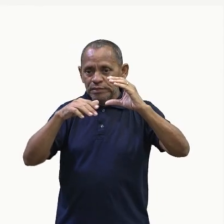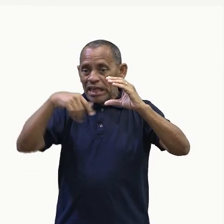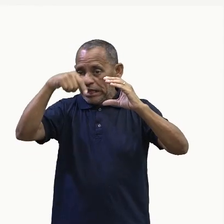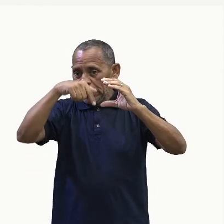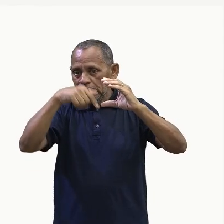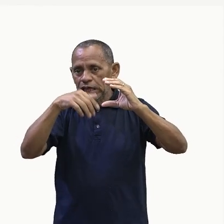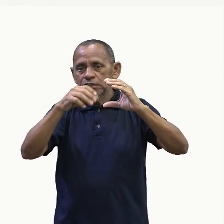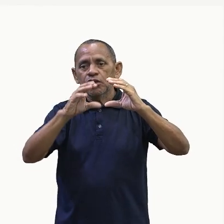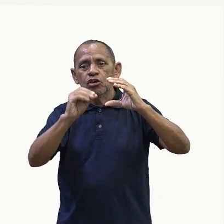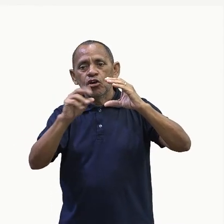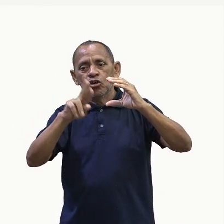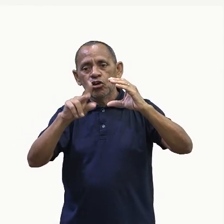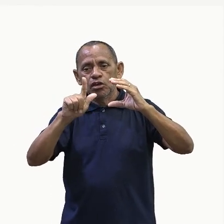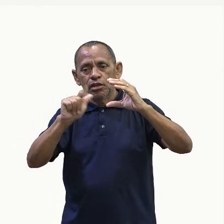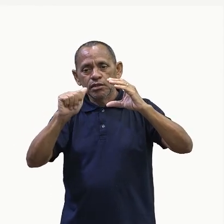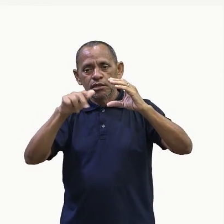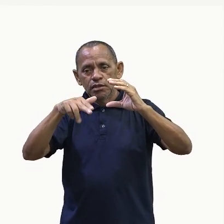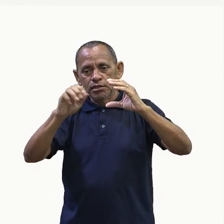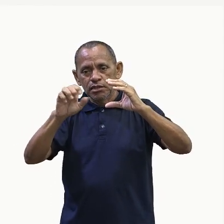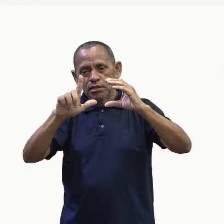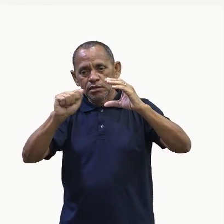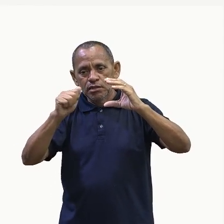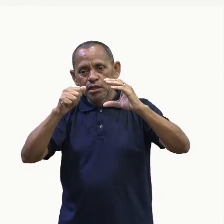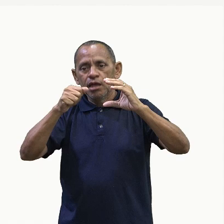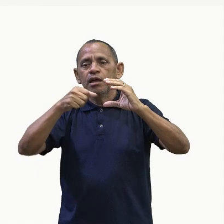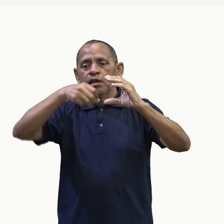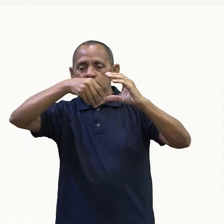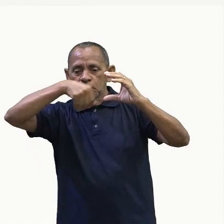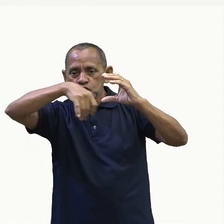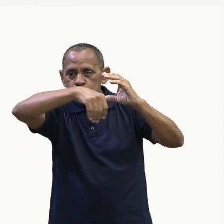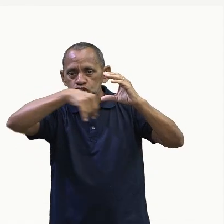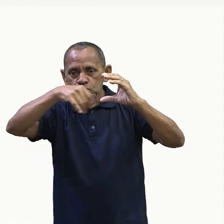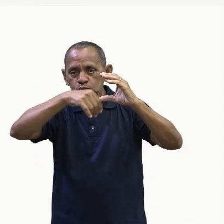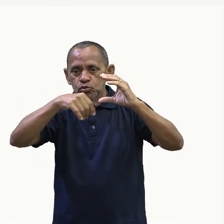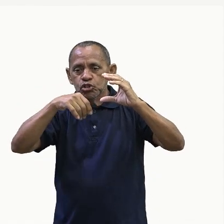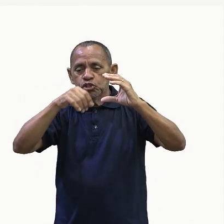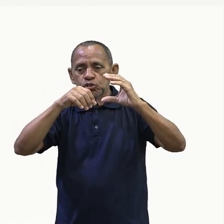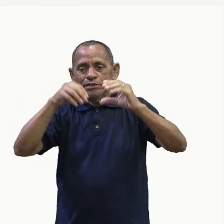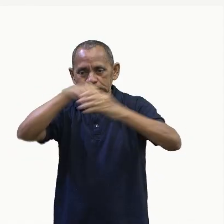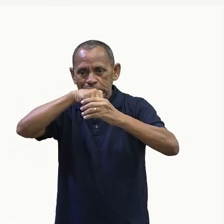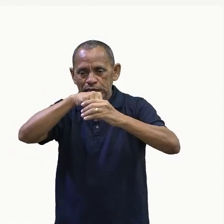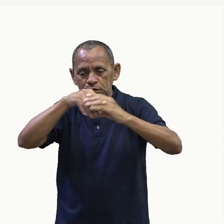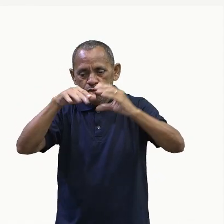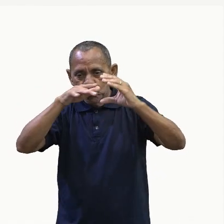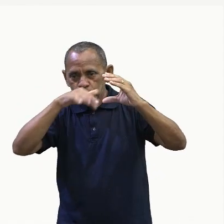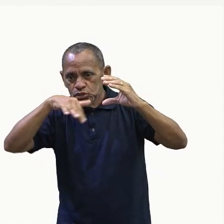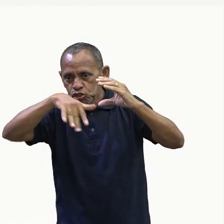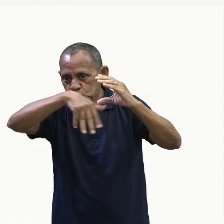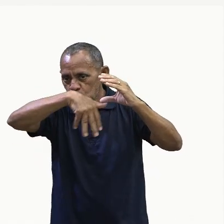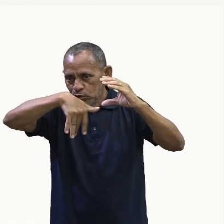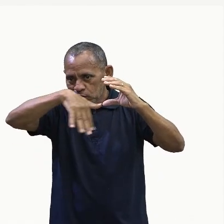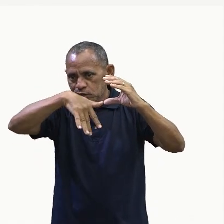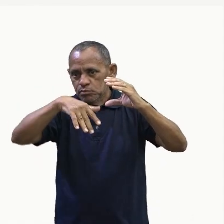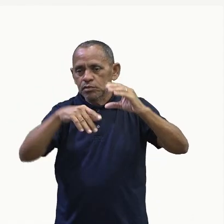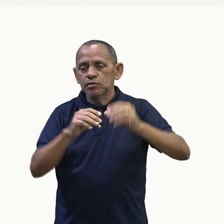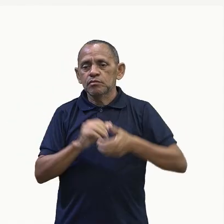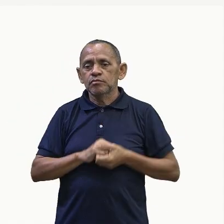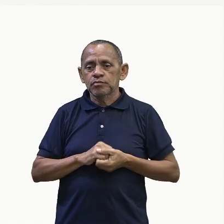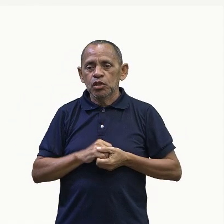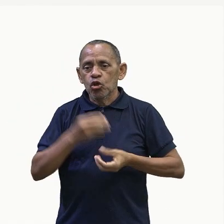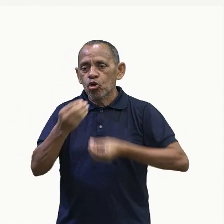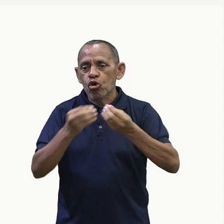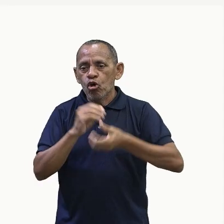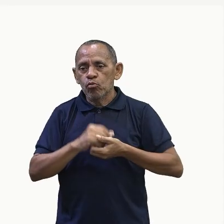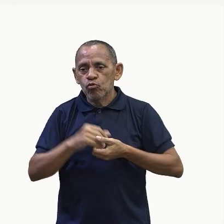está distribuído, né, lá no citoplasma. Então, ele vai servir, o